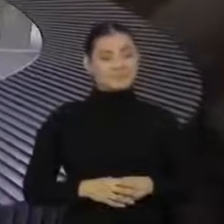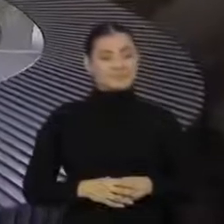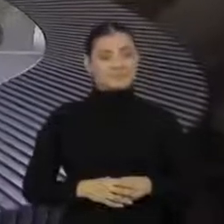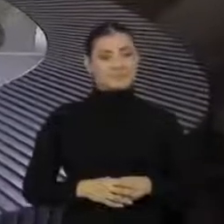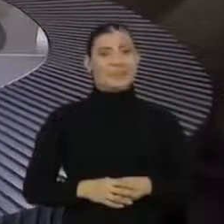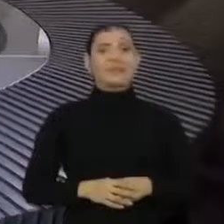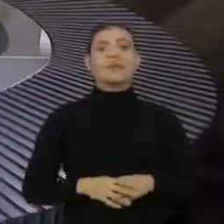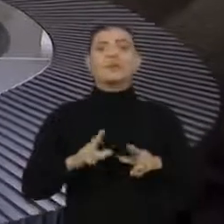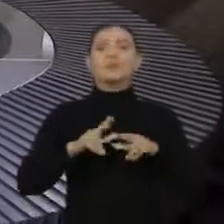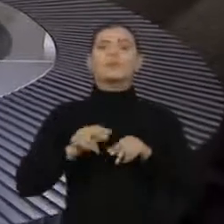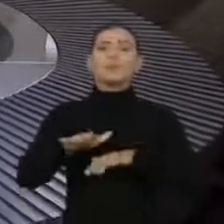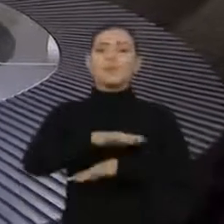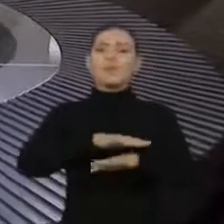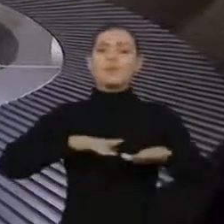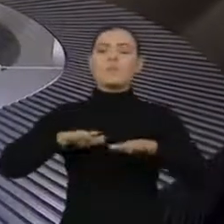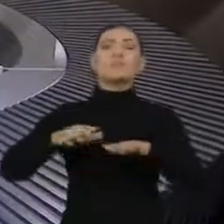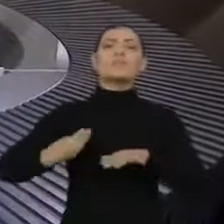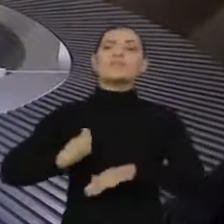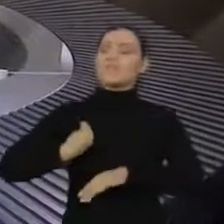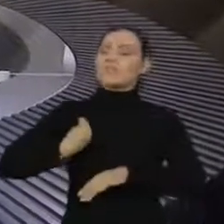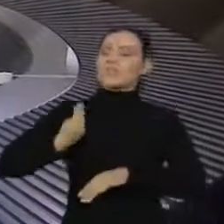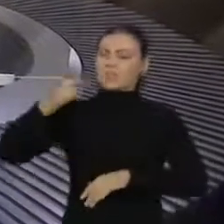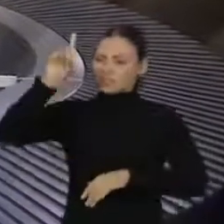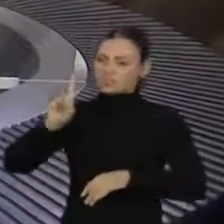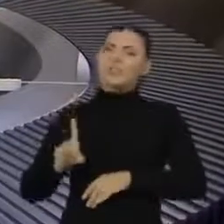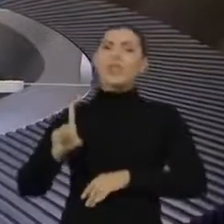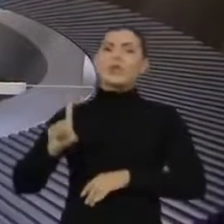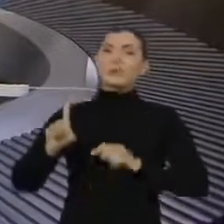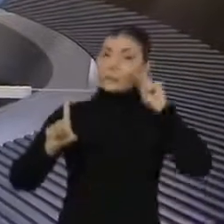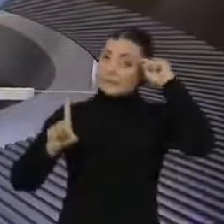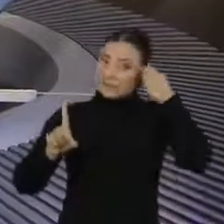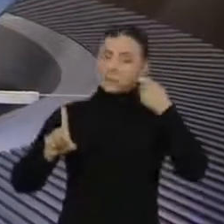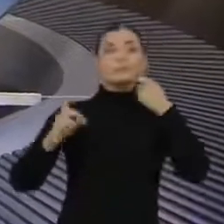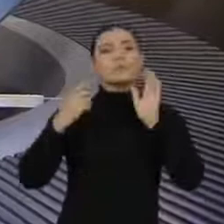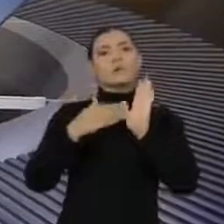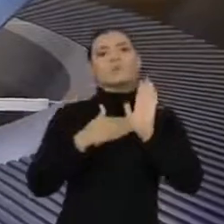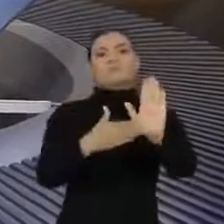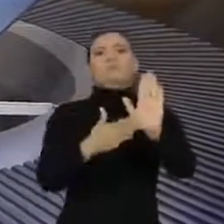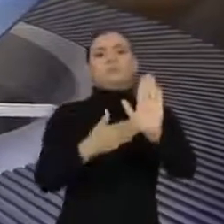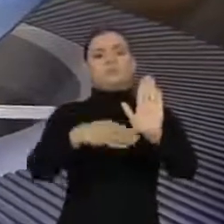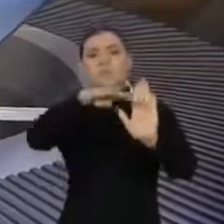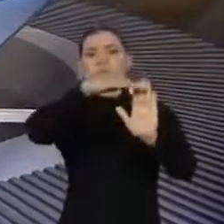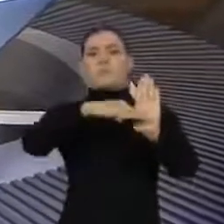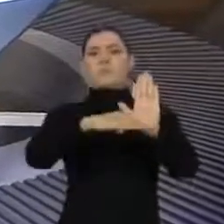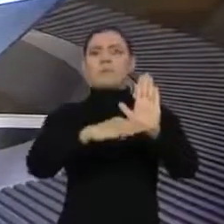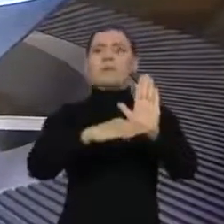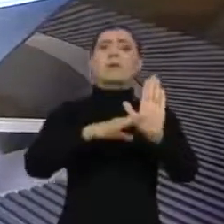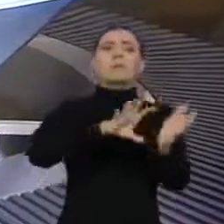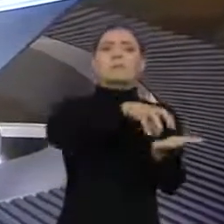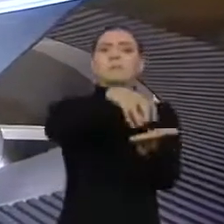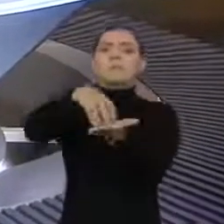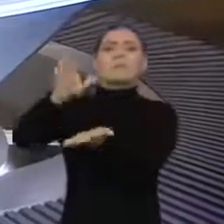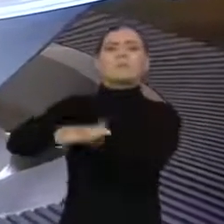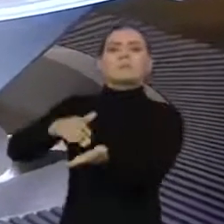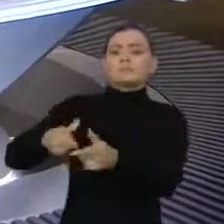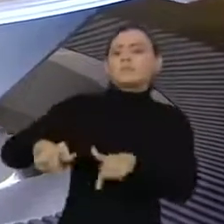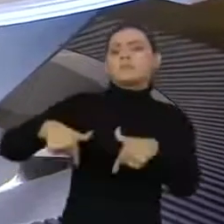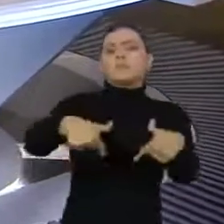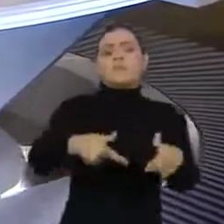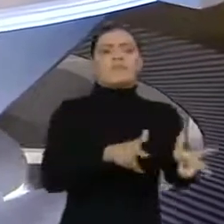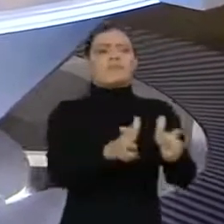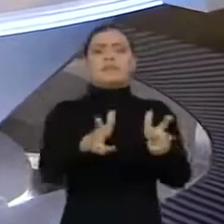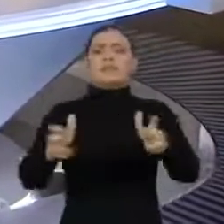O movimento Mais Vida, Menos Lucro da Coalizão Negra por Direitos publicou um manifesto com organizações da sociedade civil cobrando vacinação